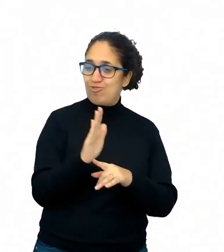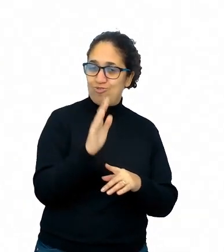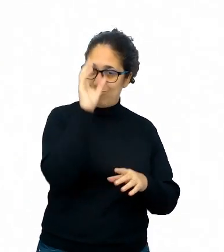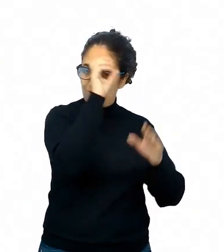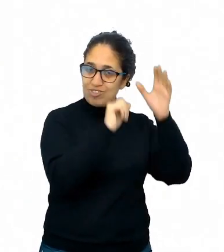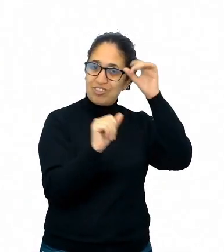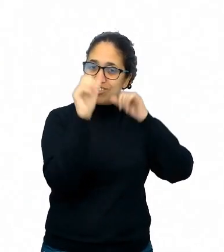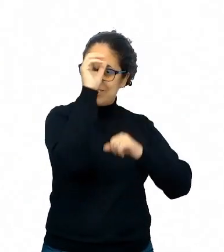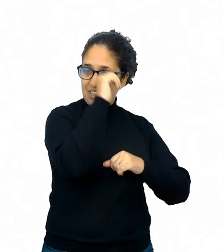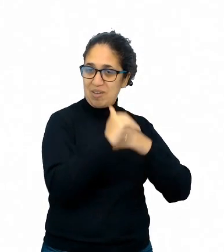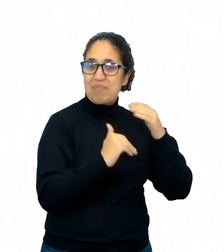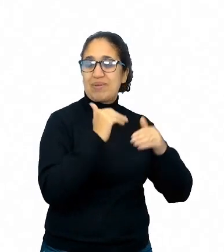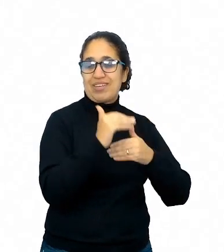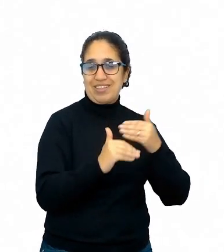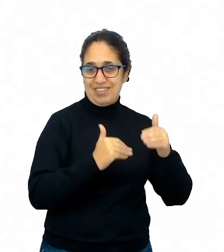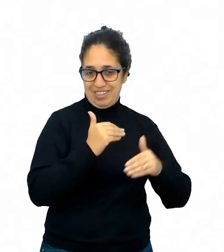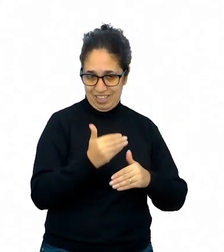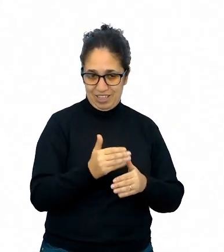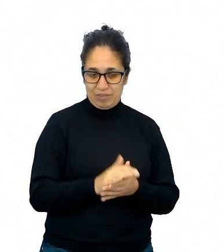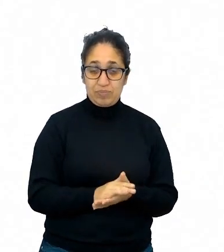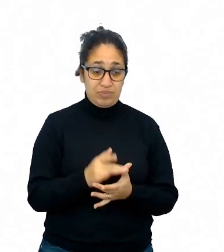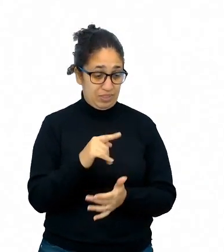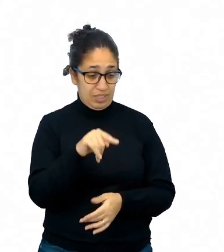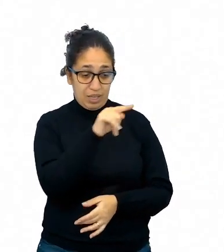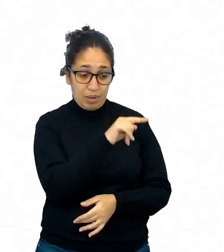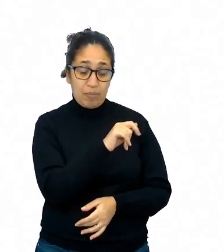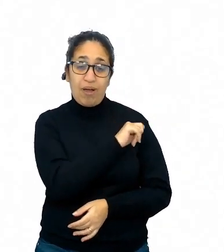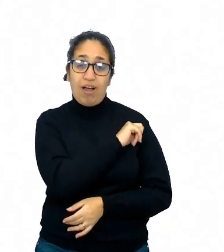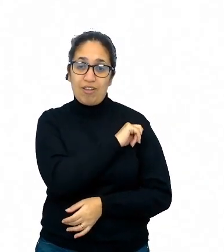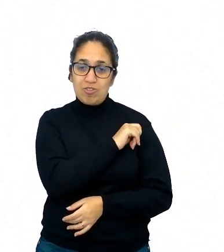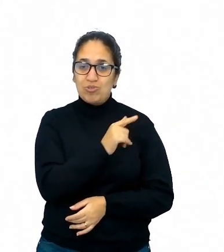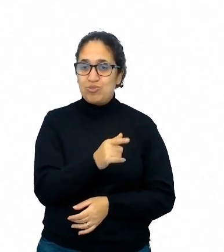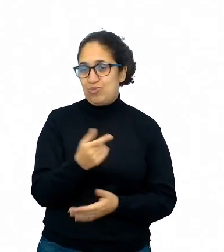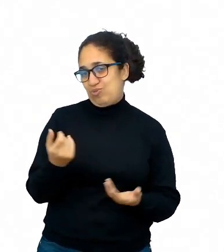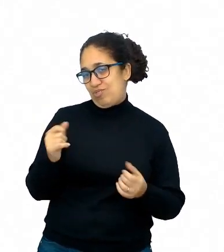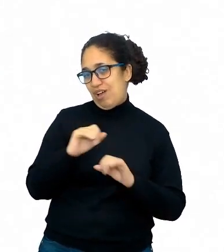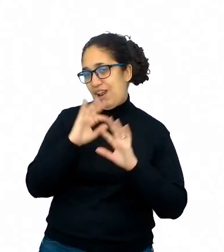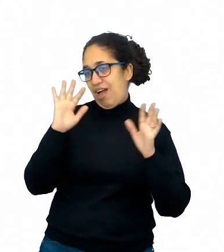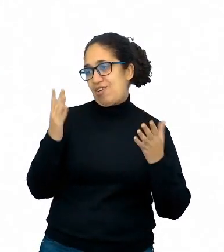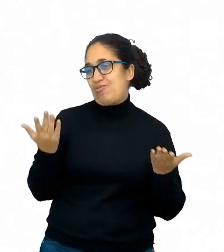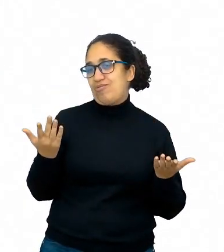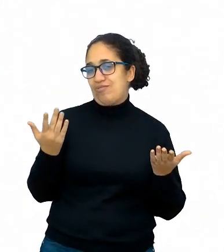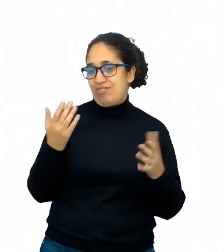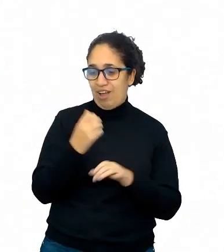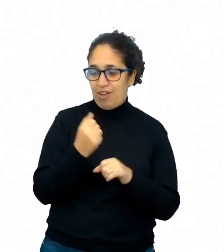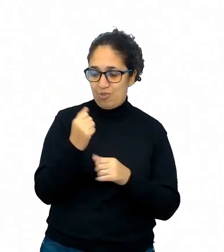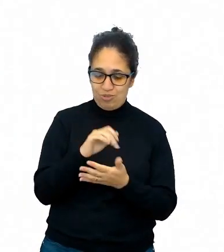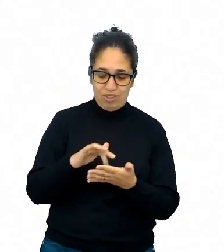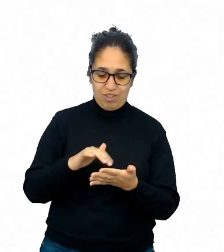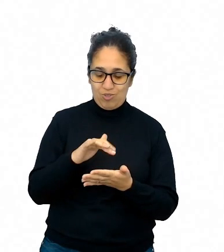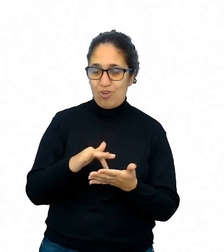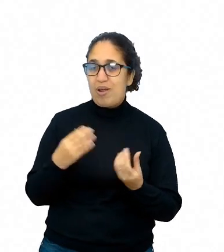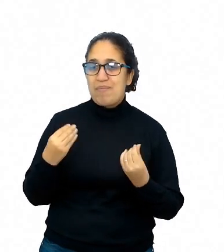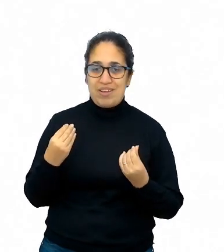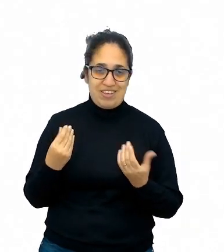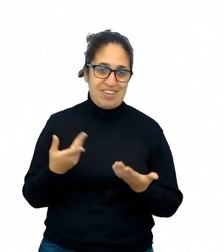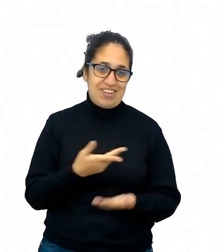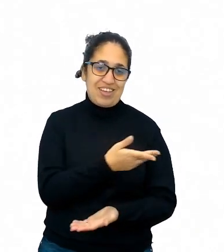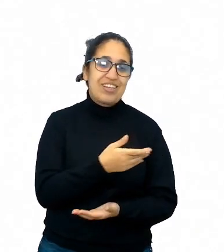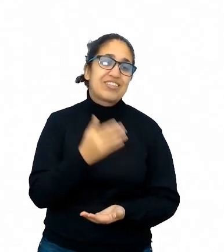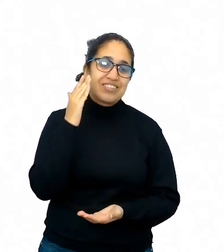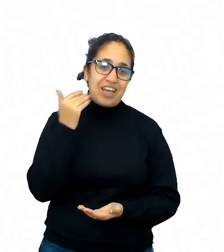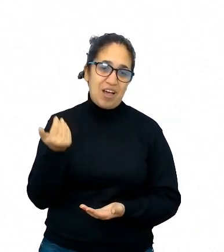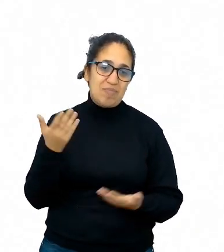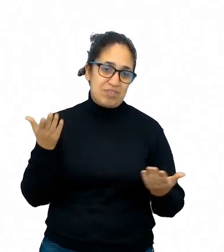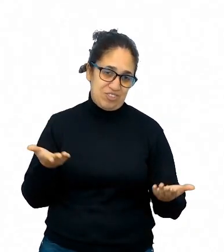do aprender? Né? E para os estudantes é muito claro para que serve a calculadora. Às vezes é